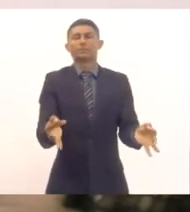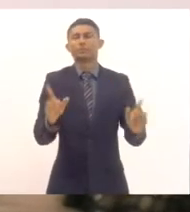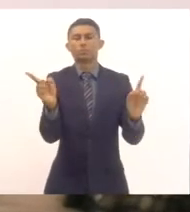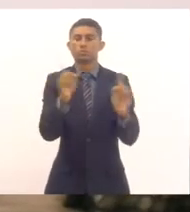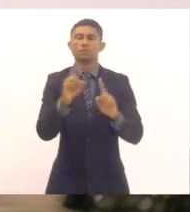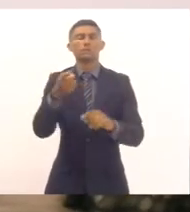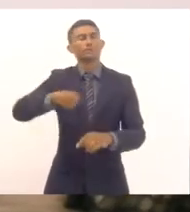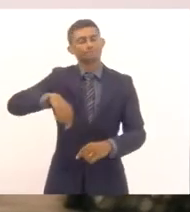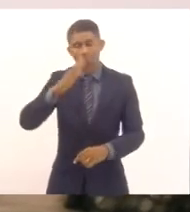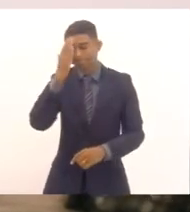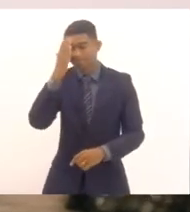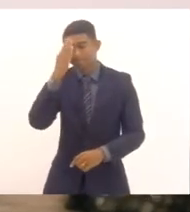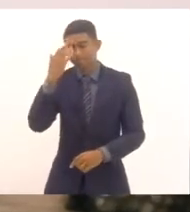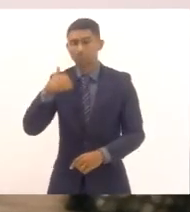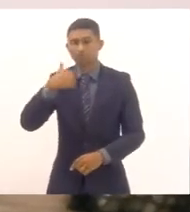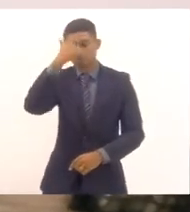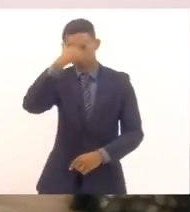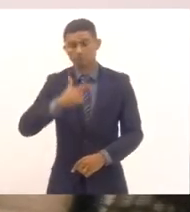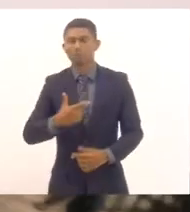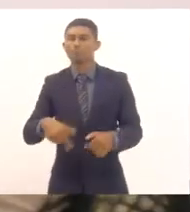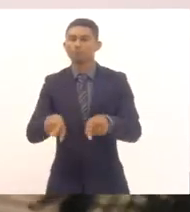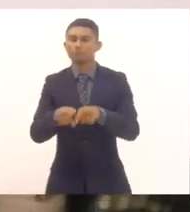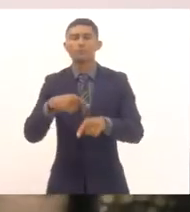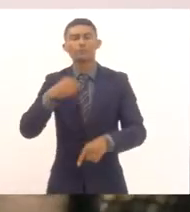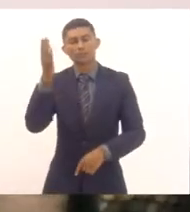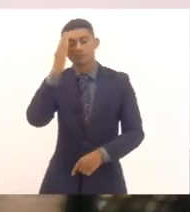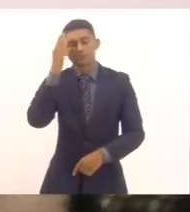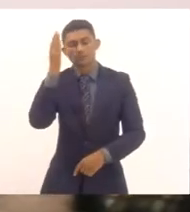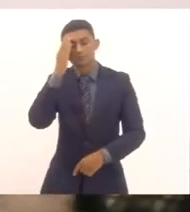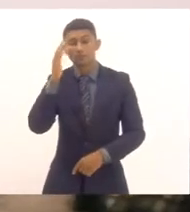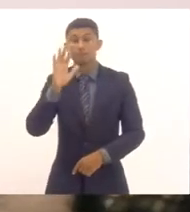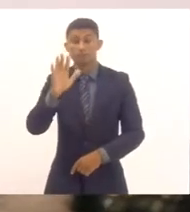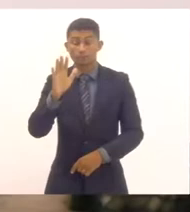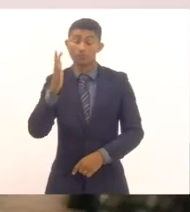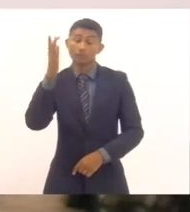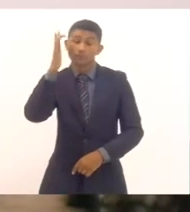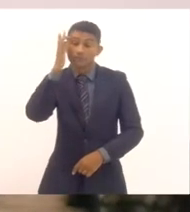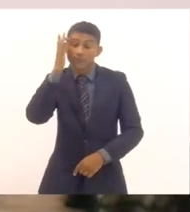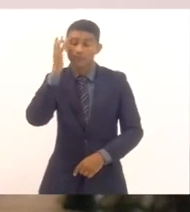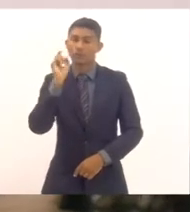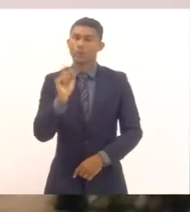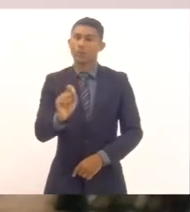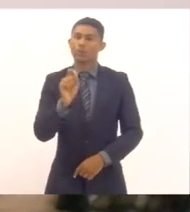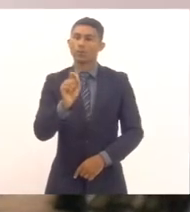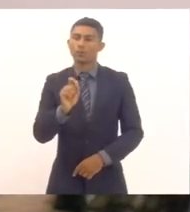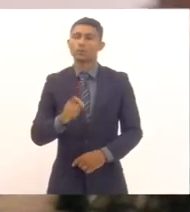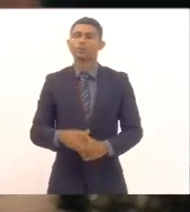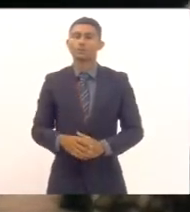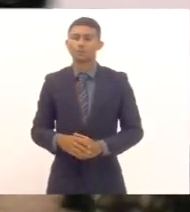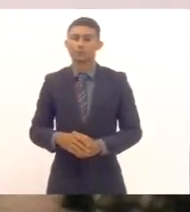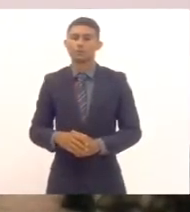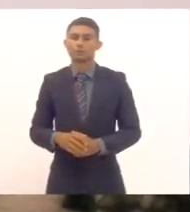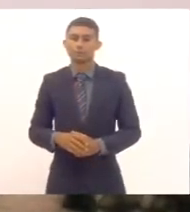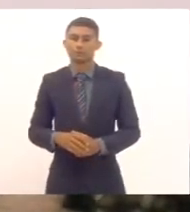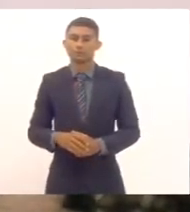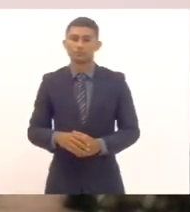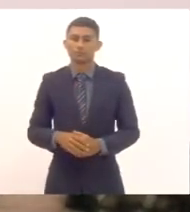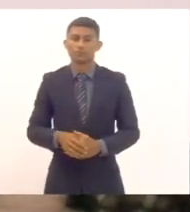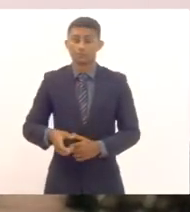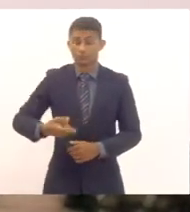gente tem clareza disso eu mais do que ninguém tem clareza disso mas eu também acho que a gente tem que